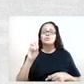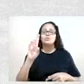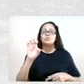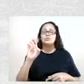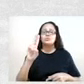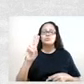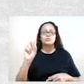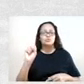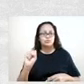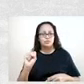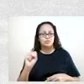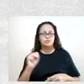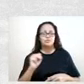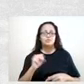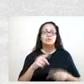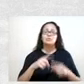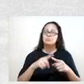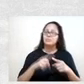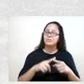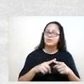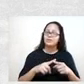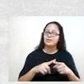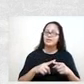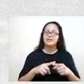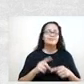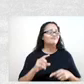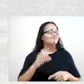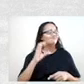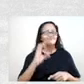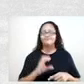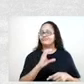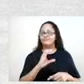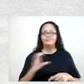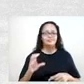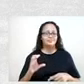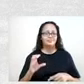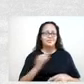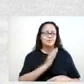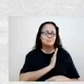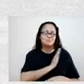que predominava na época. Infelizmente, casos de ignorância,